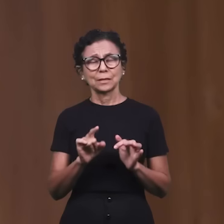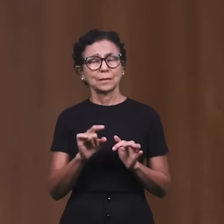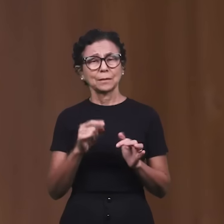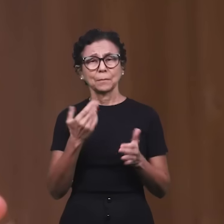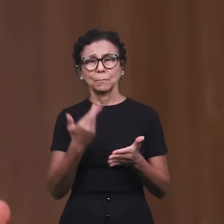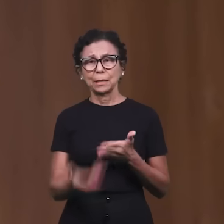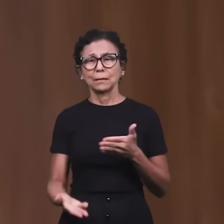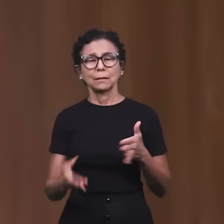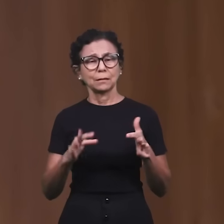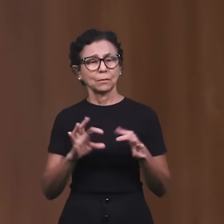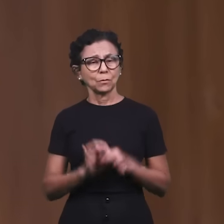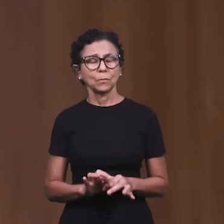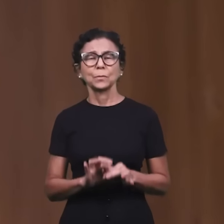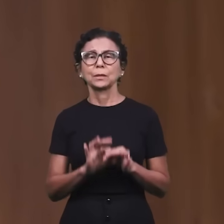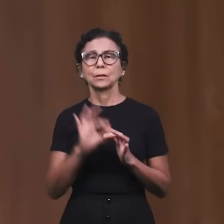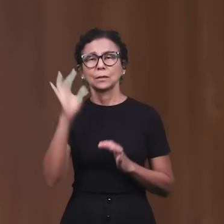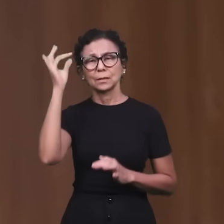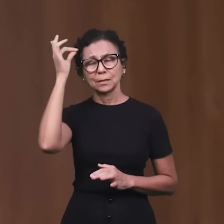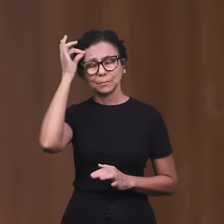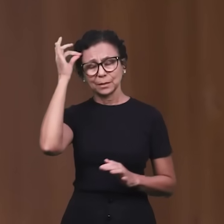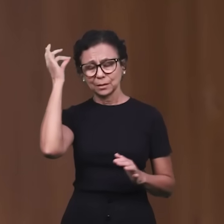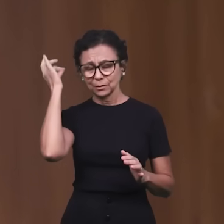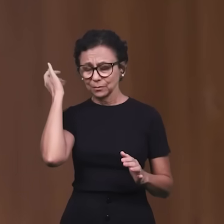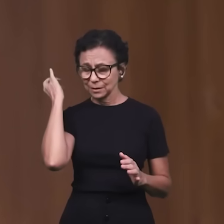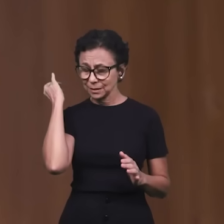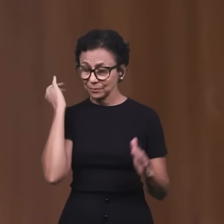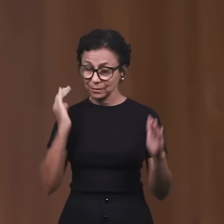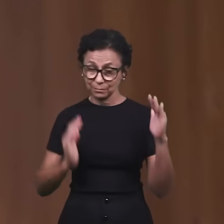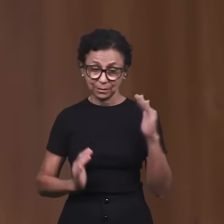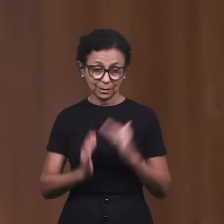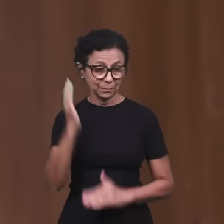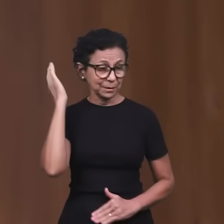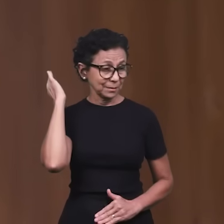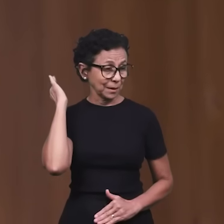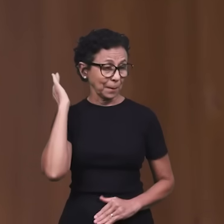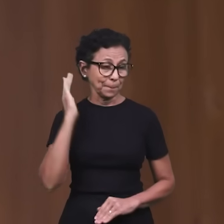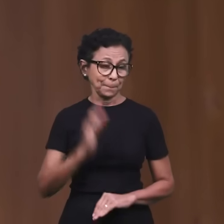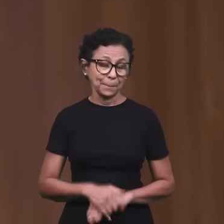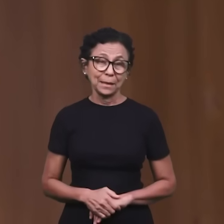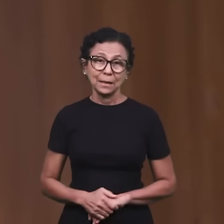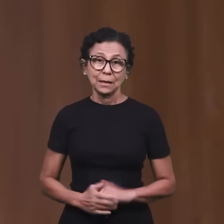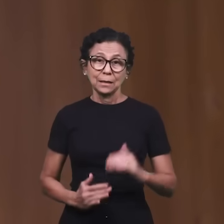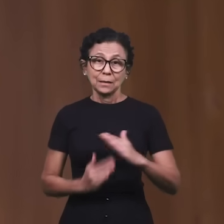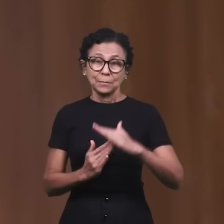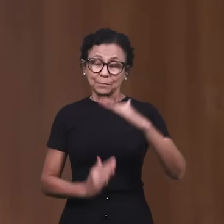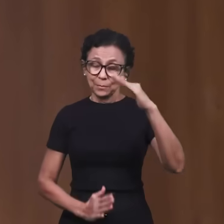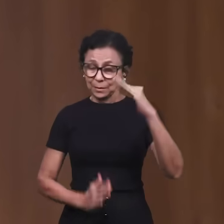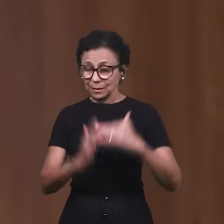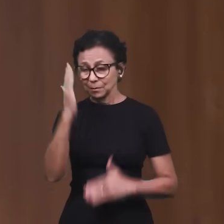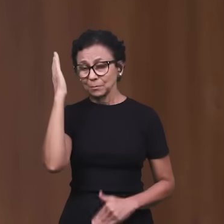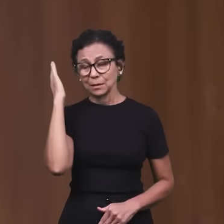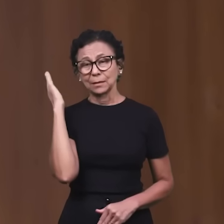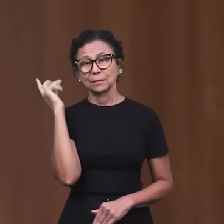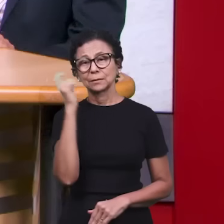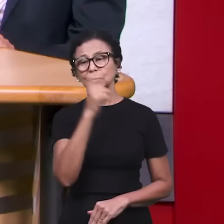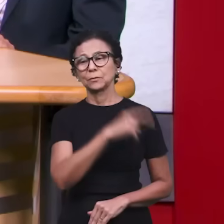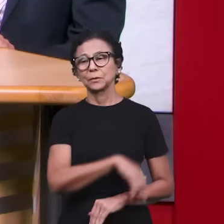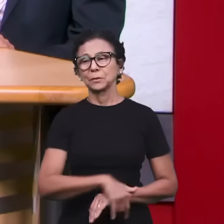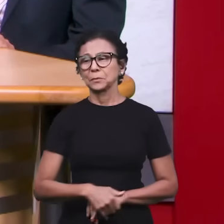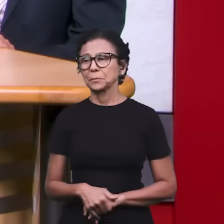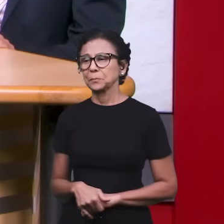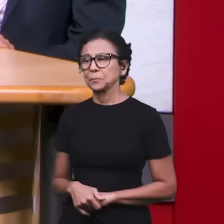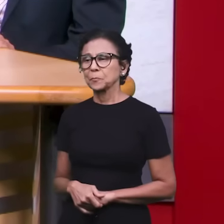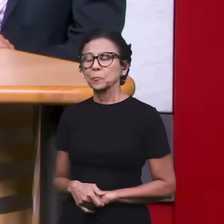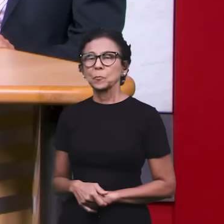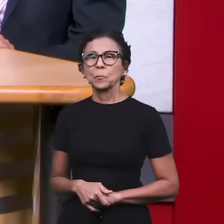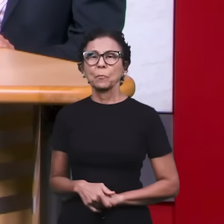vai Verdade. ultrapassar os limites, né, e vai sofrer o dano. Quando você ultrapassa o limite, você começa... É o que a Bíblia chama